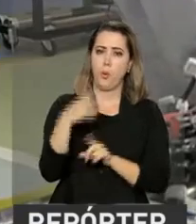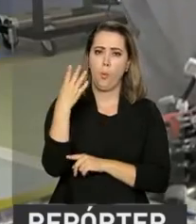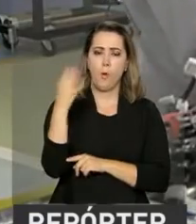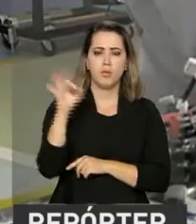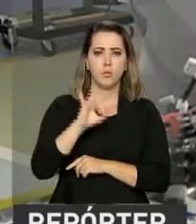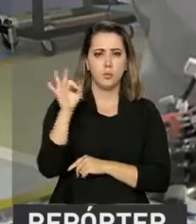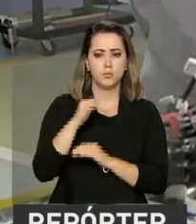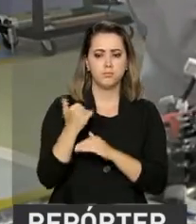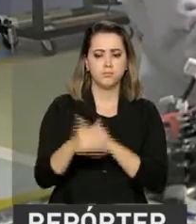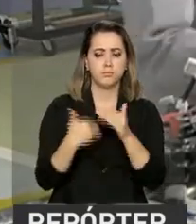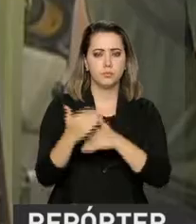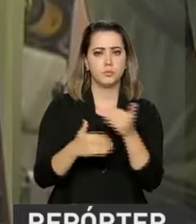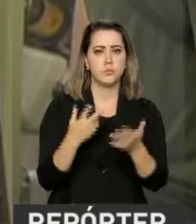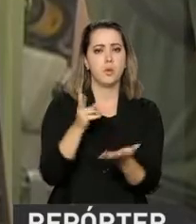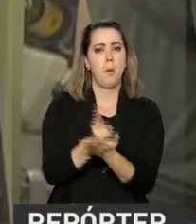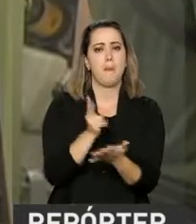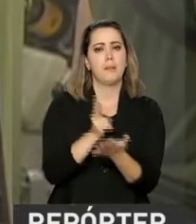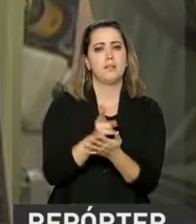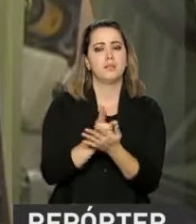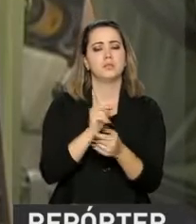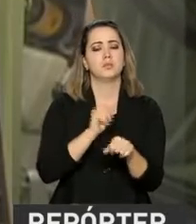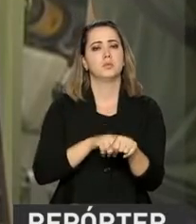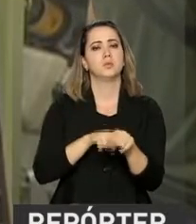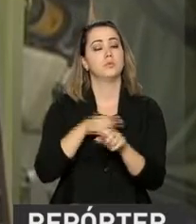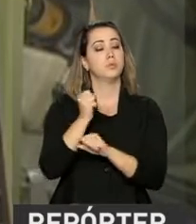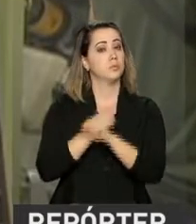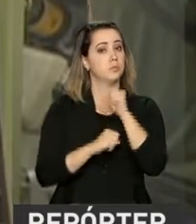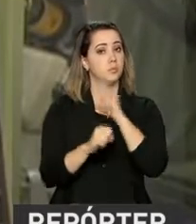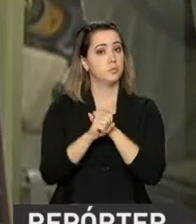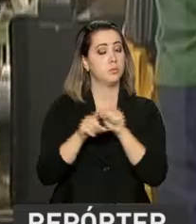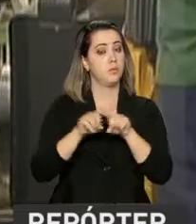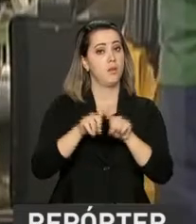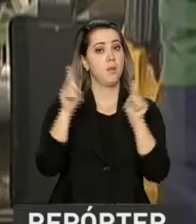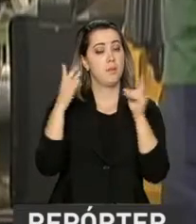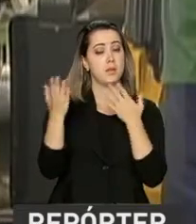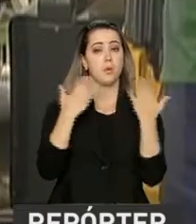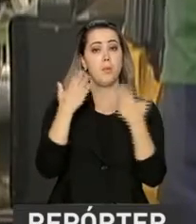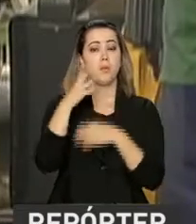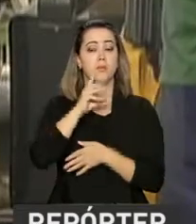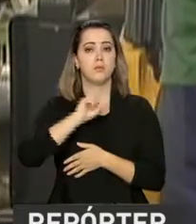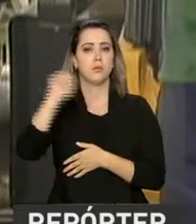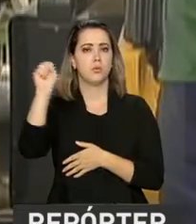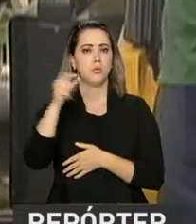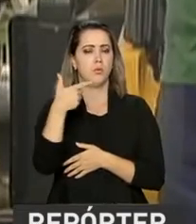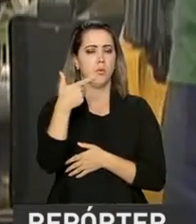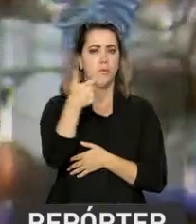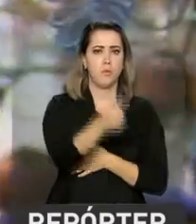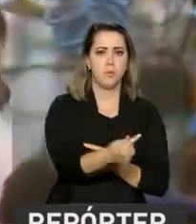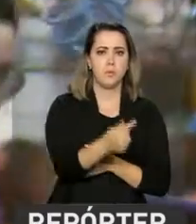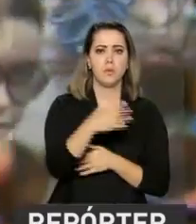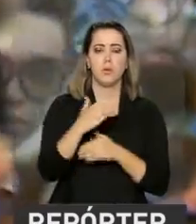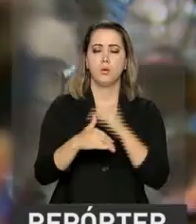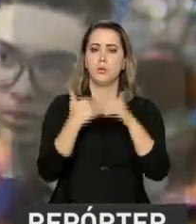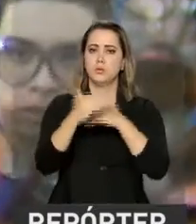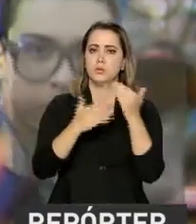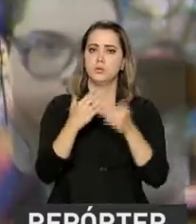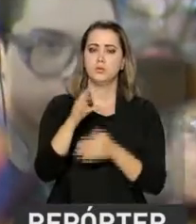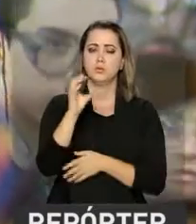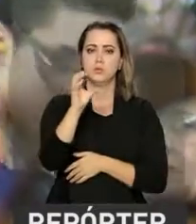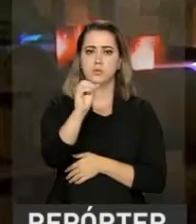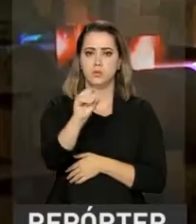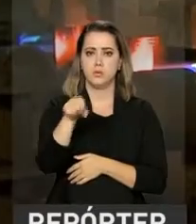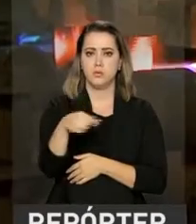na comparação com o mesmo período do ano passado já em relação a abril de 2017 o crescimento é de